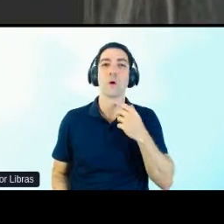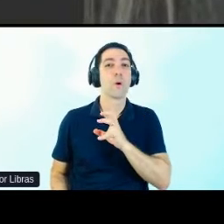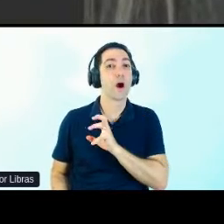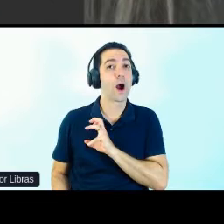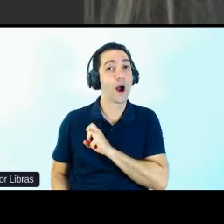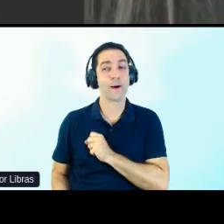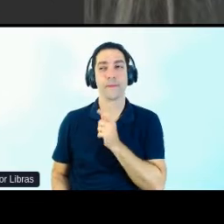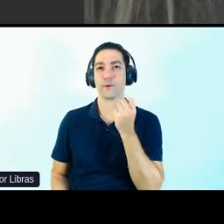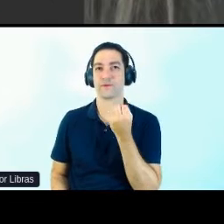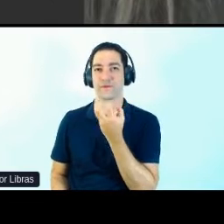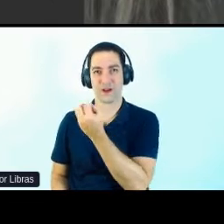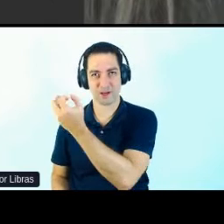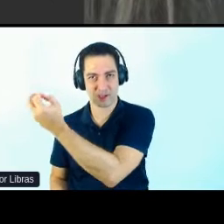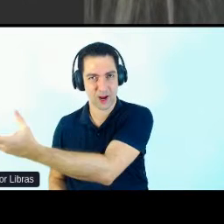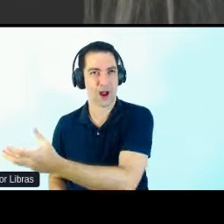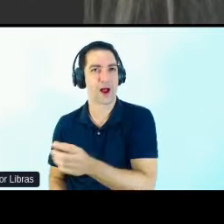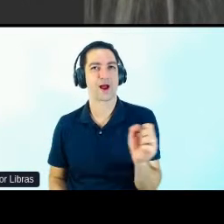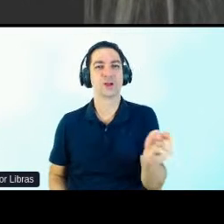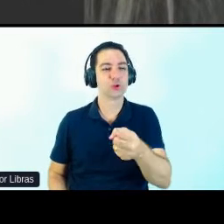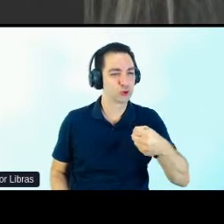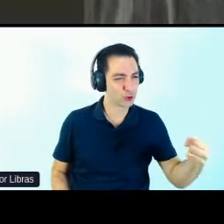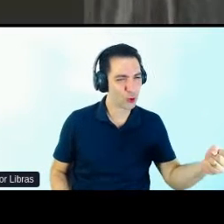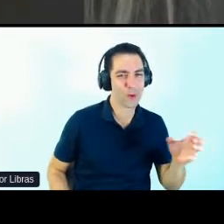amo reality show, tá? Podem me julgar.